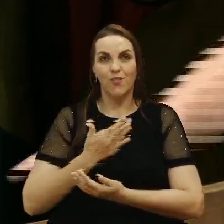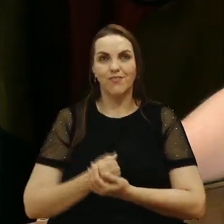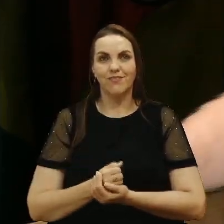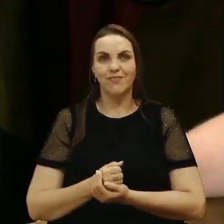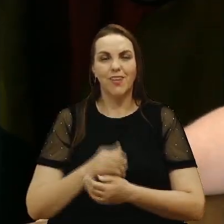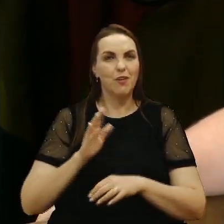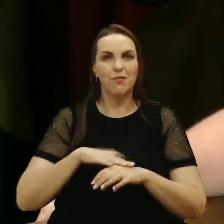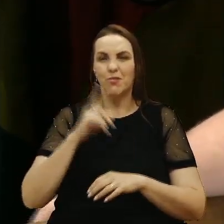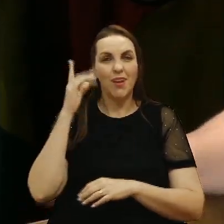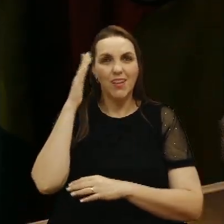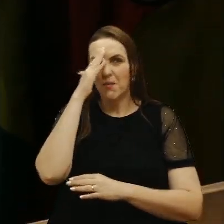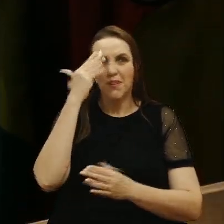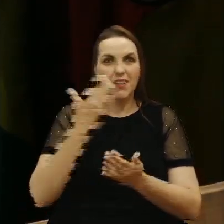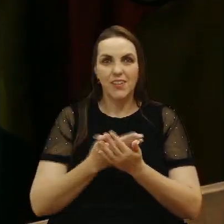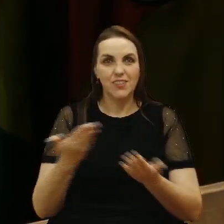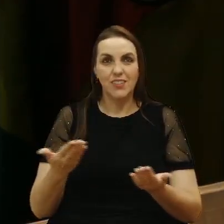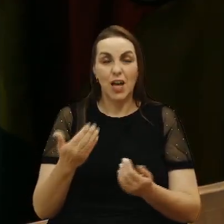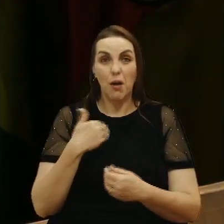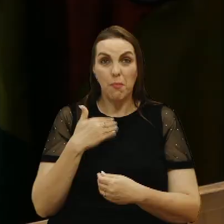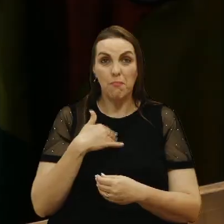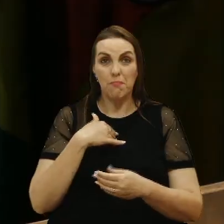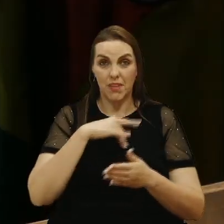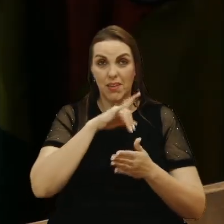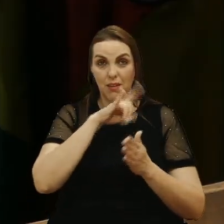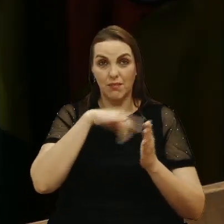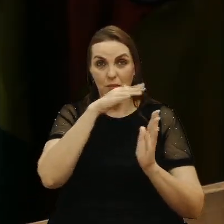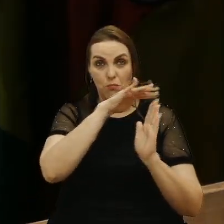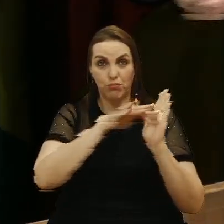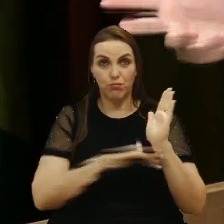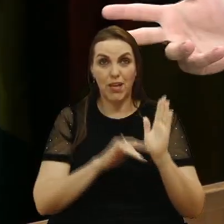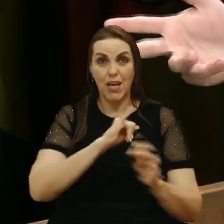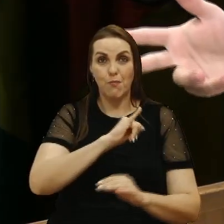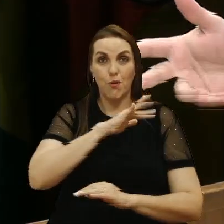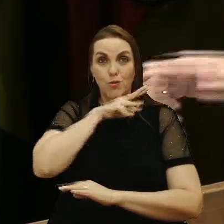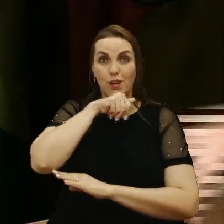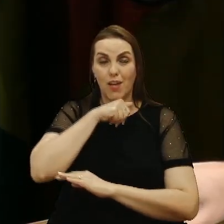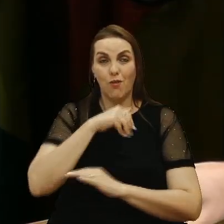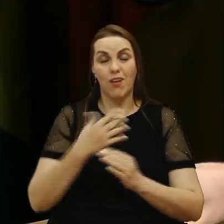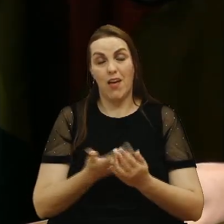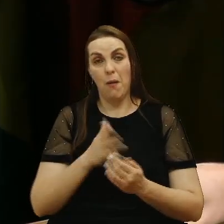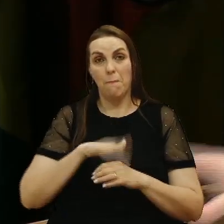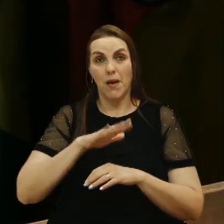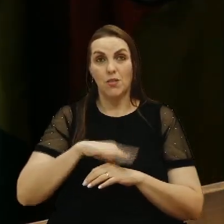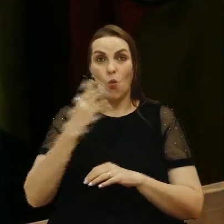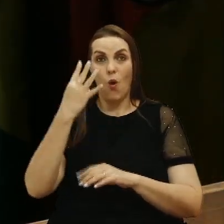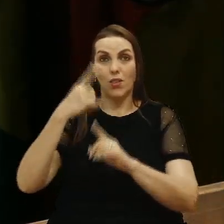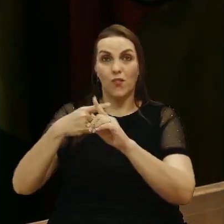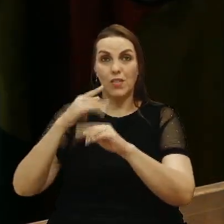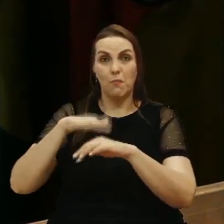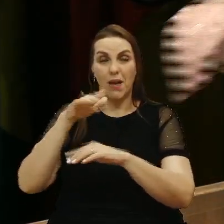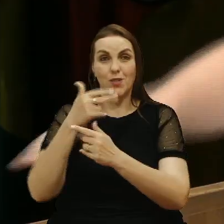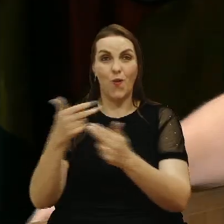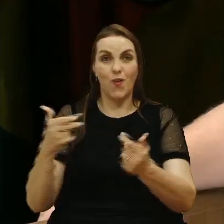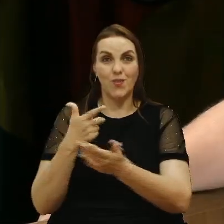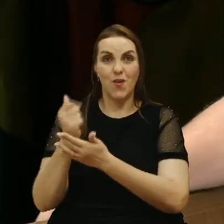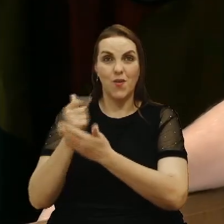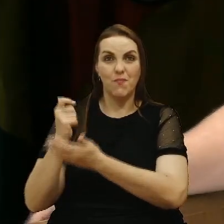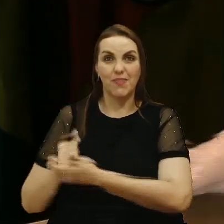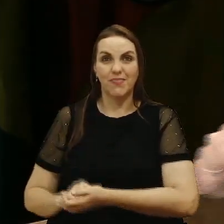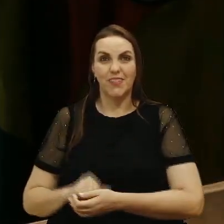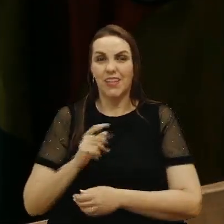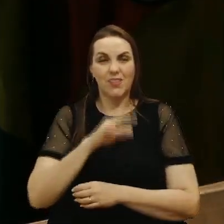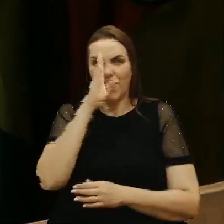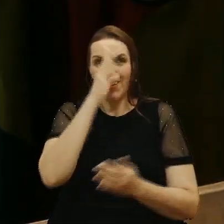mais inacreditável. Se pegar a minha declaração de imposto de renda do senhor, a minha tem 4 vezes mais bens. Isso é inacreditável, vereador Capitão